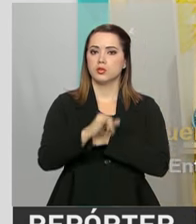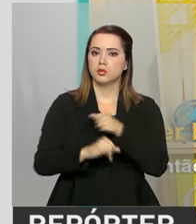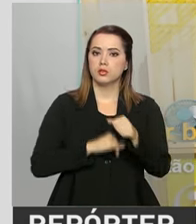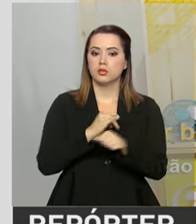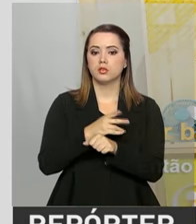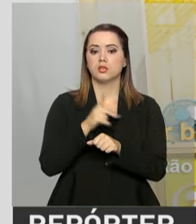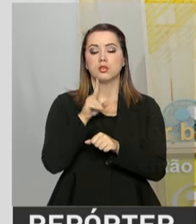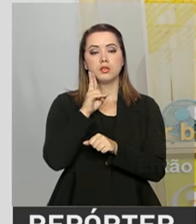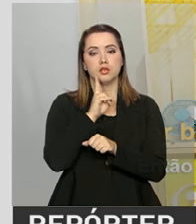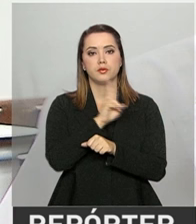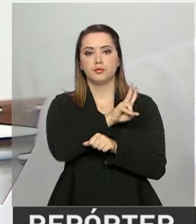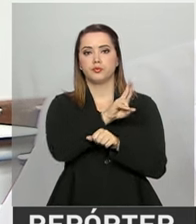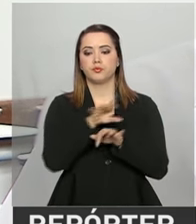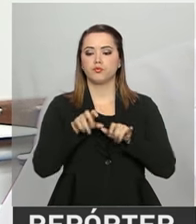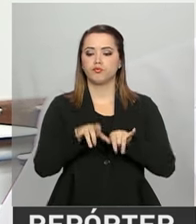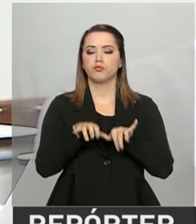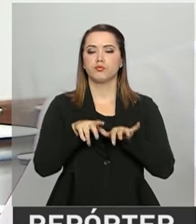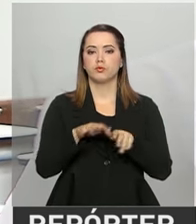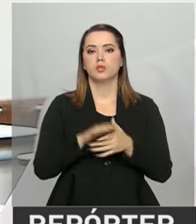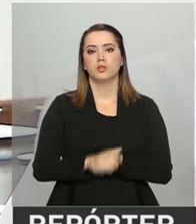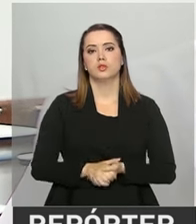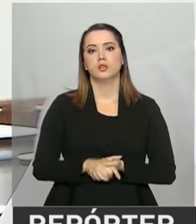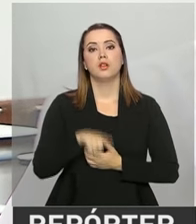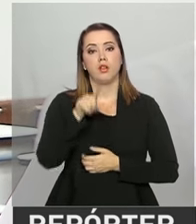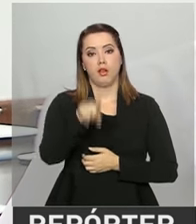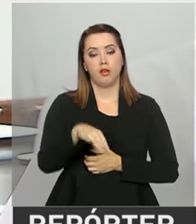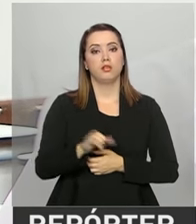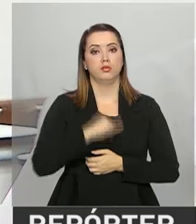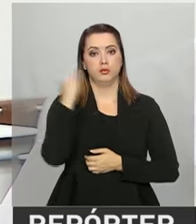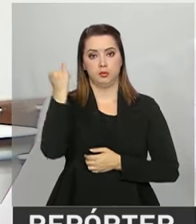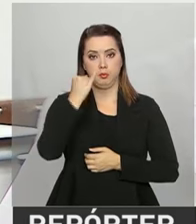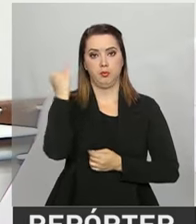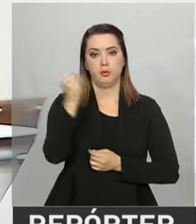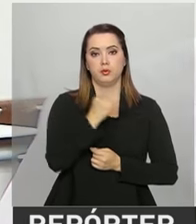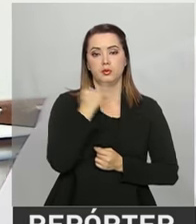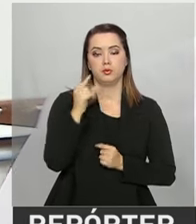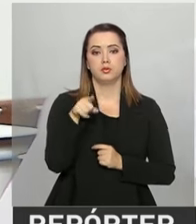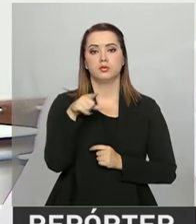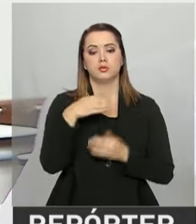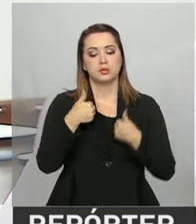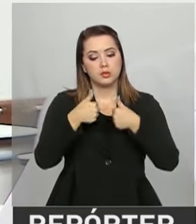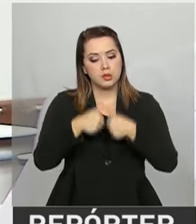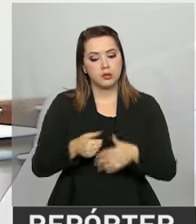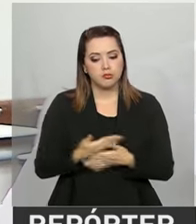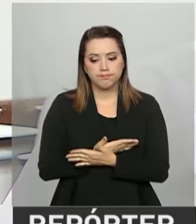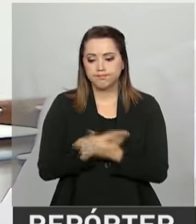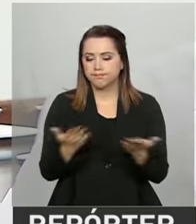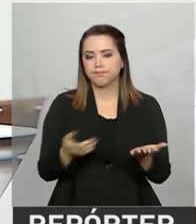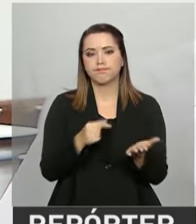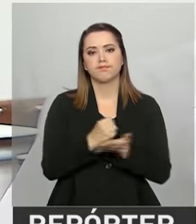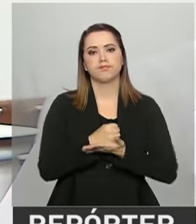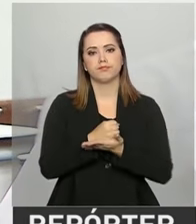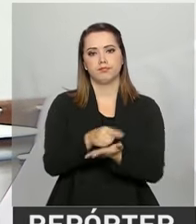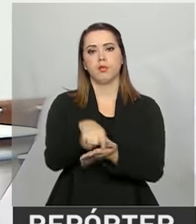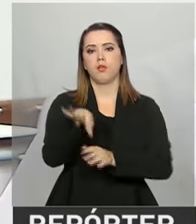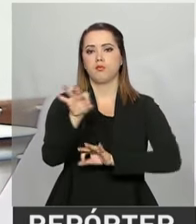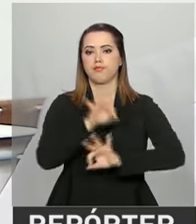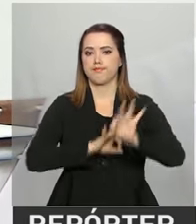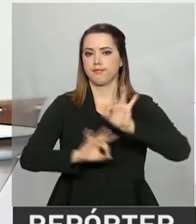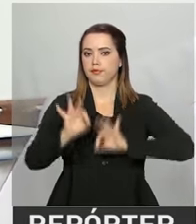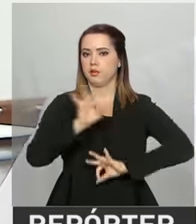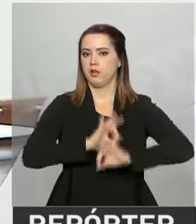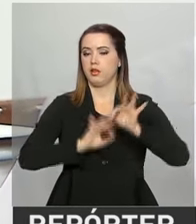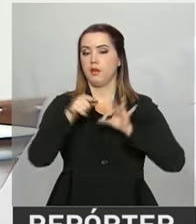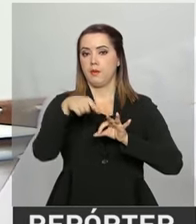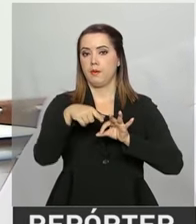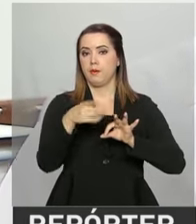Enem e fazer um cadastro. é mais uma importante ferramenta que está disponível para essa preparação.